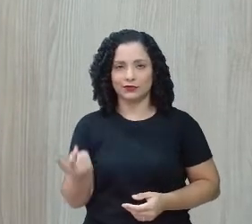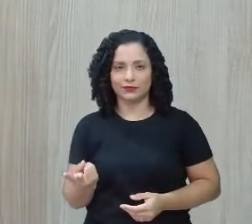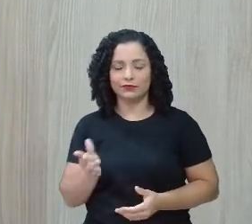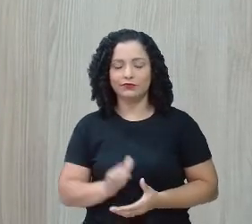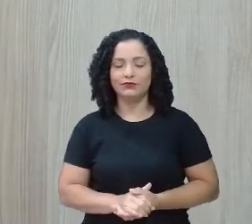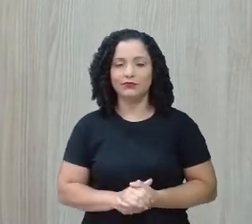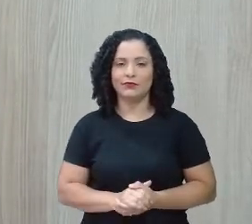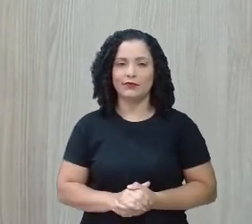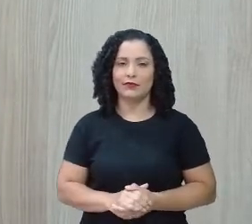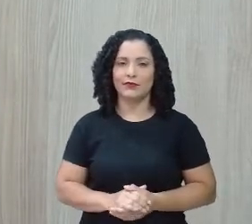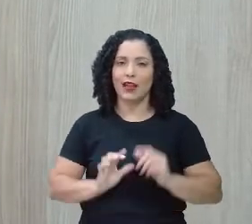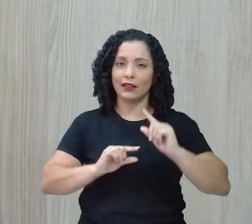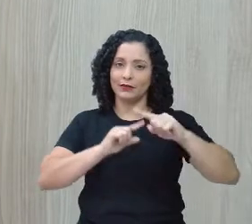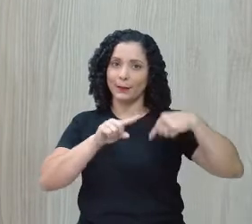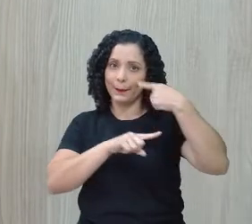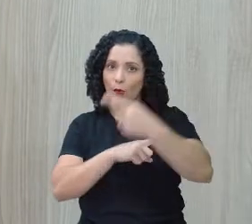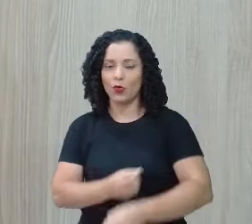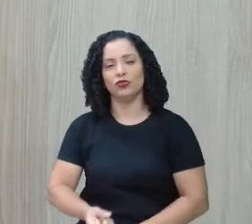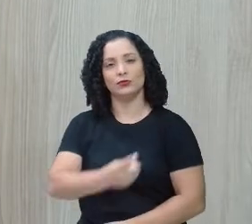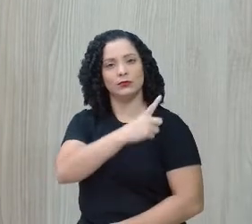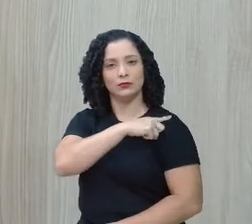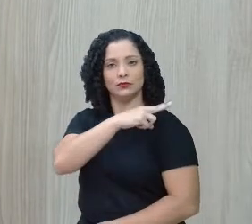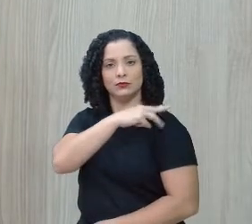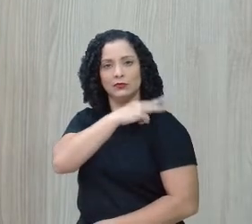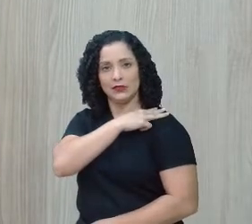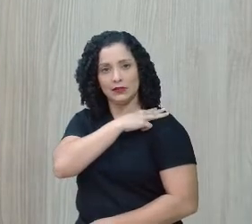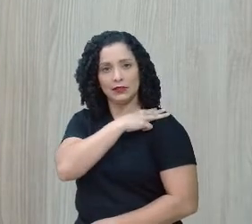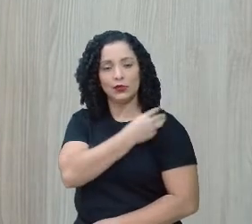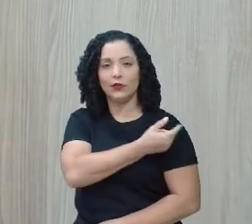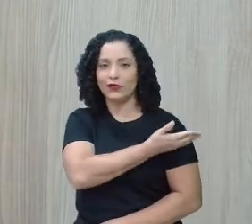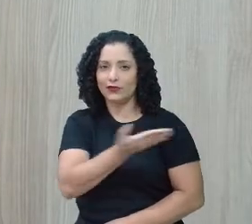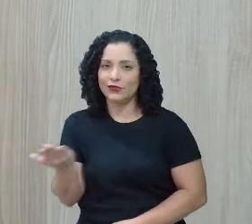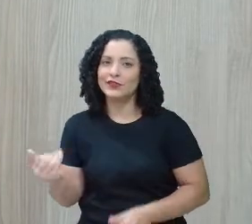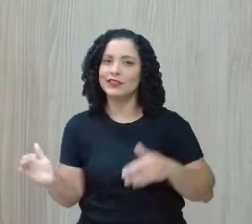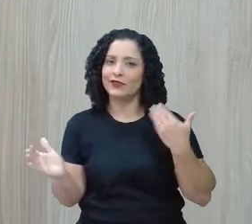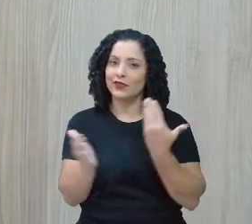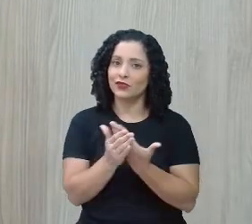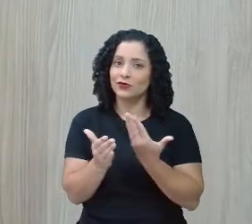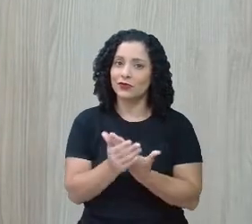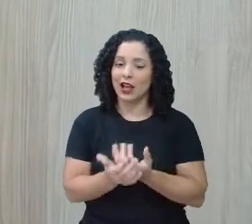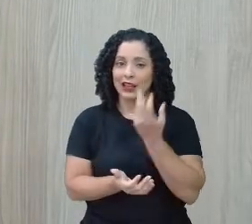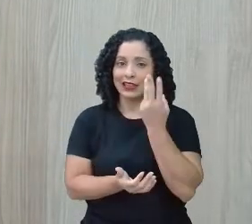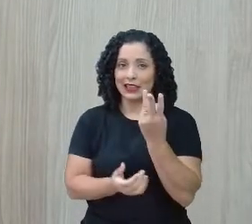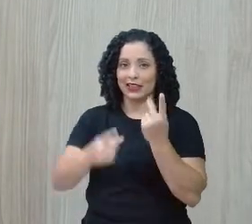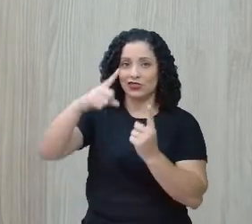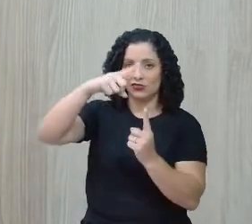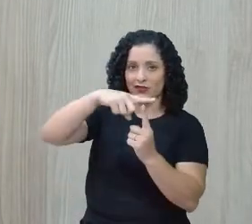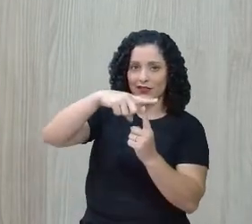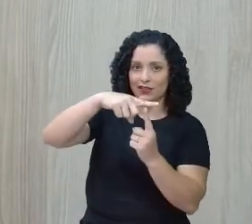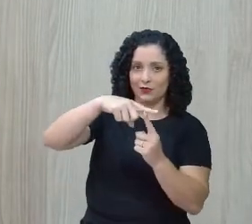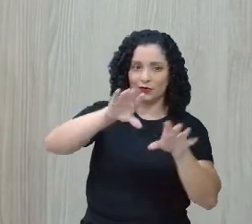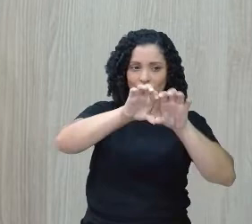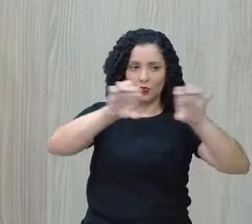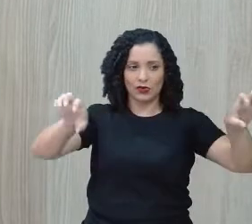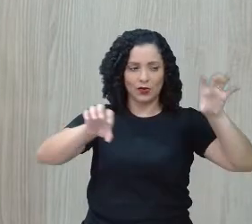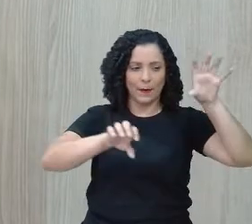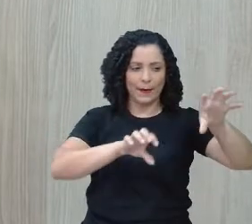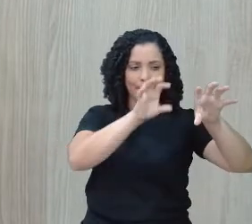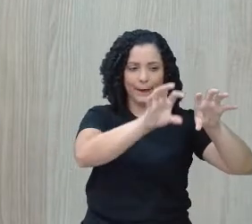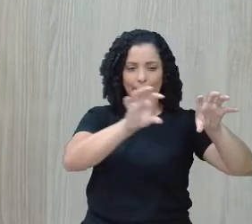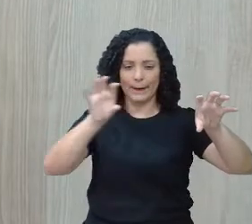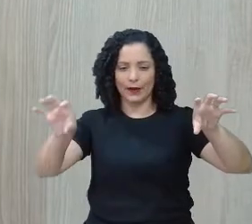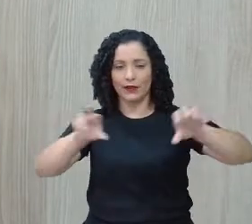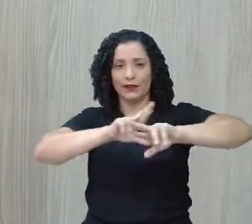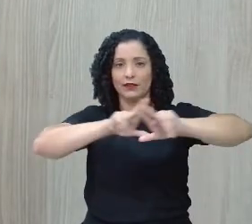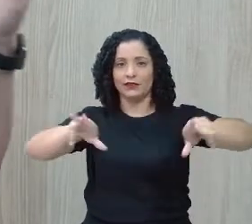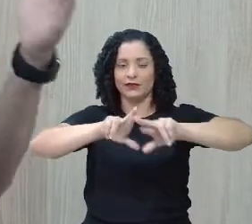na frente, no ensino médio, você vai ver um sistema de equação com 3 equações. Então, se você entende essa